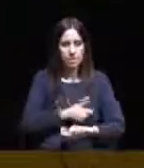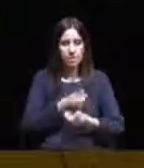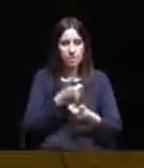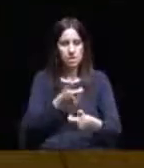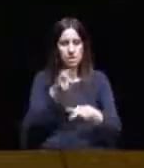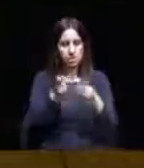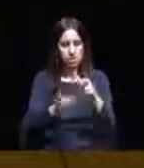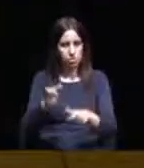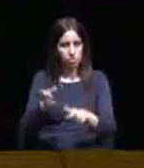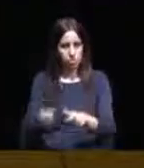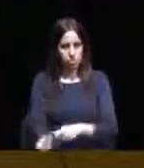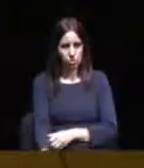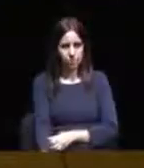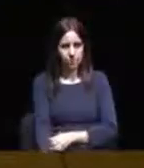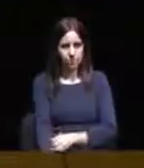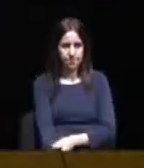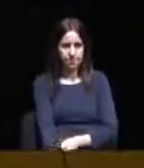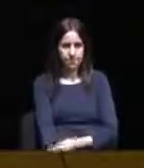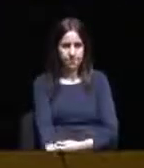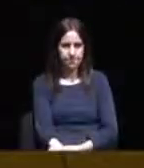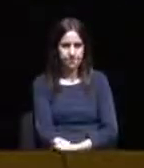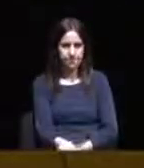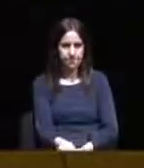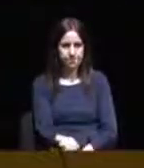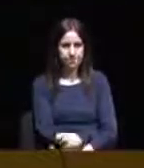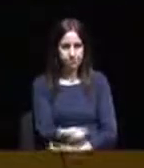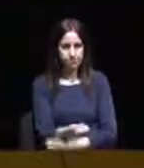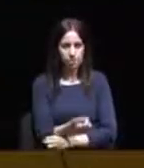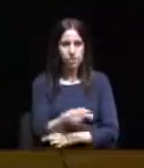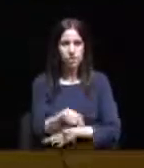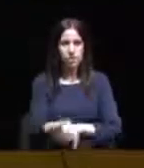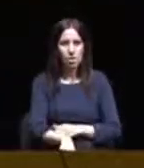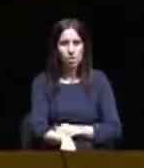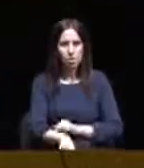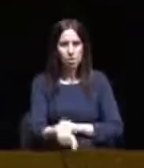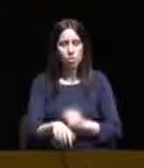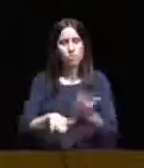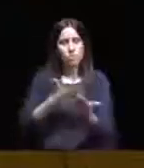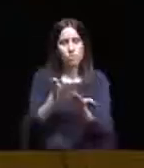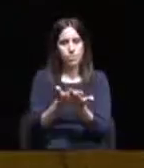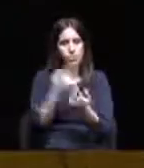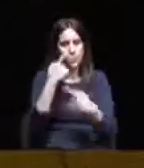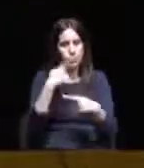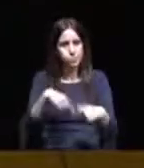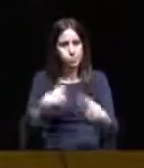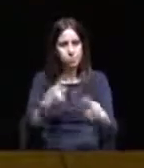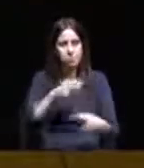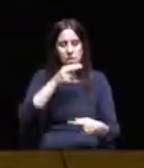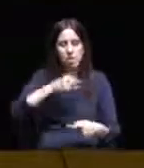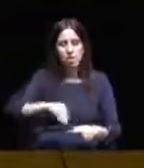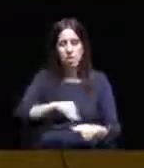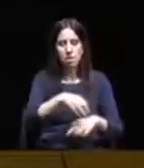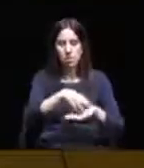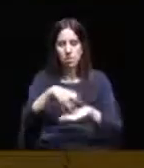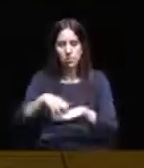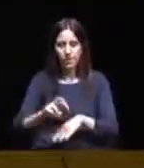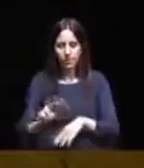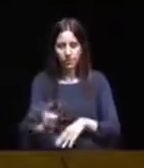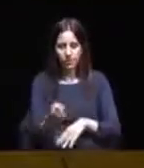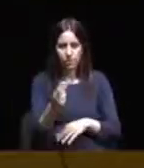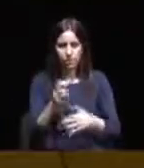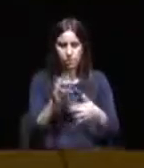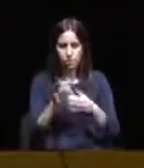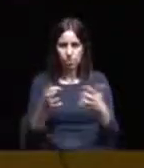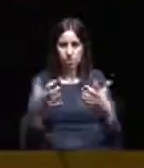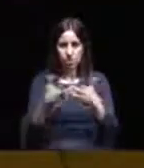cidade e das populações. Hoje, a proposta que nos é apresentada diz respeito a 2 parcelas de terreno e 2 lotes no âmbito